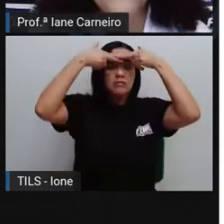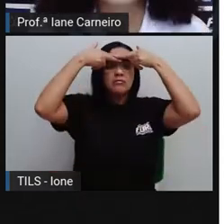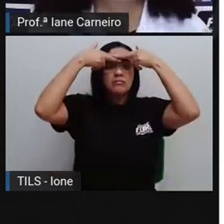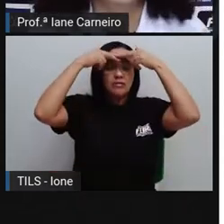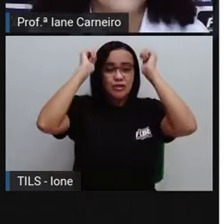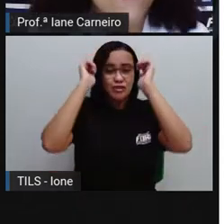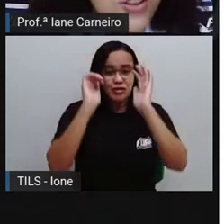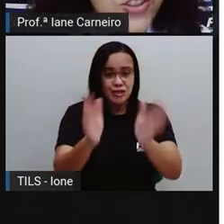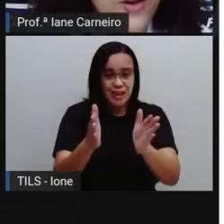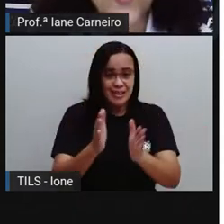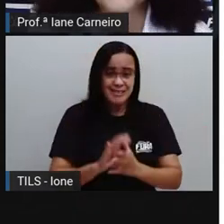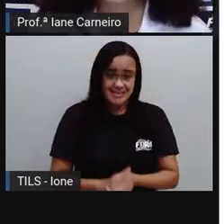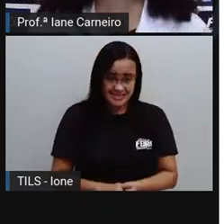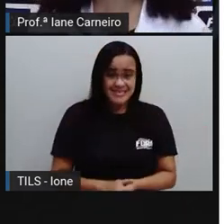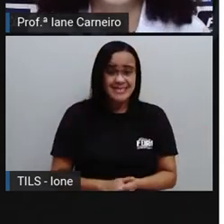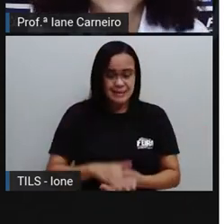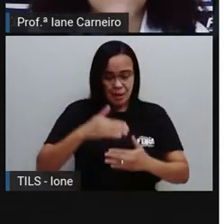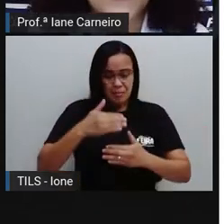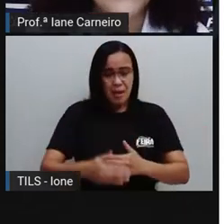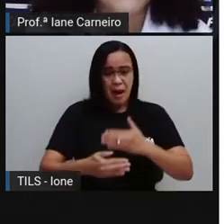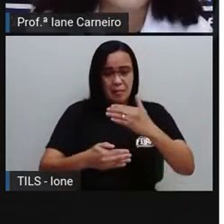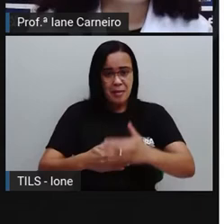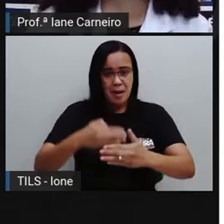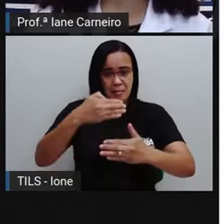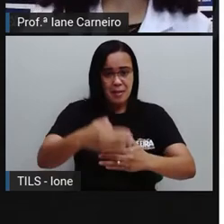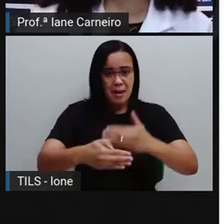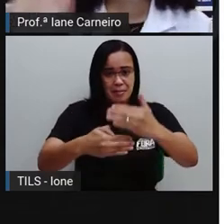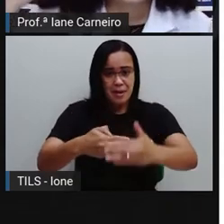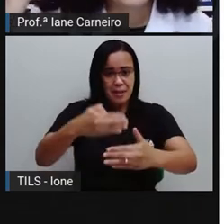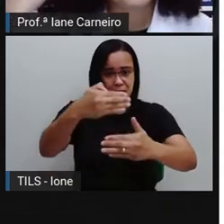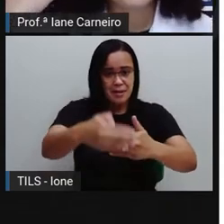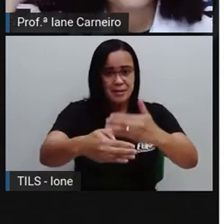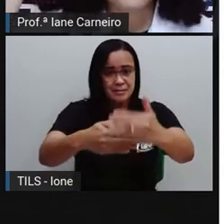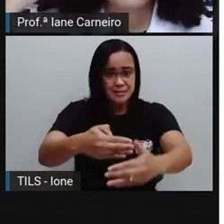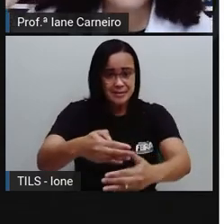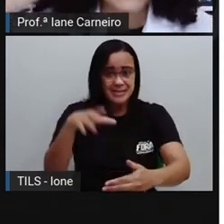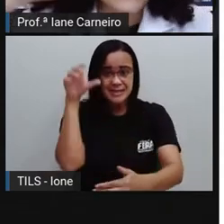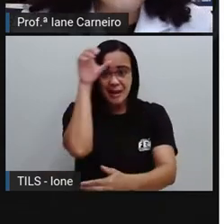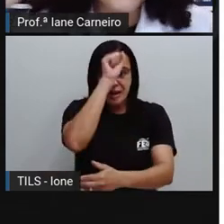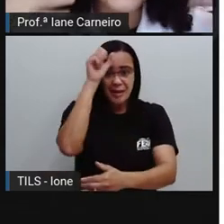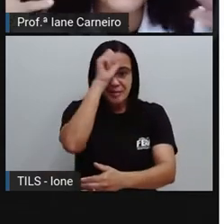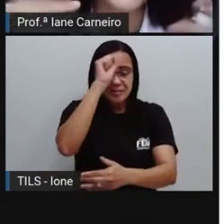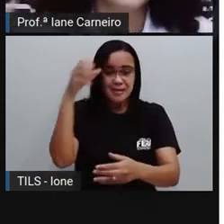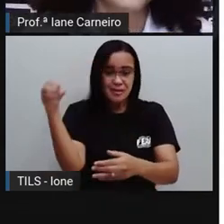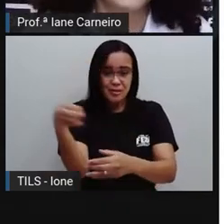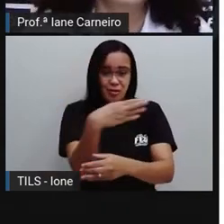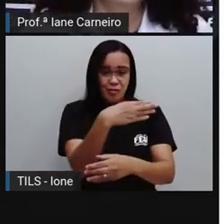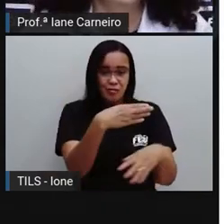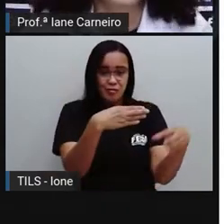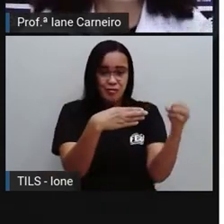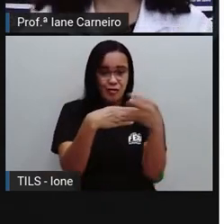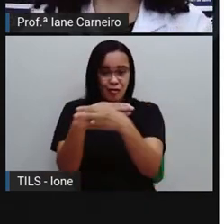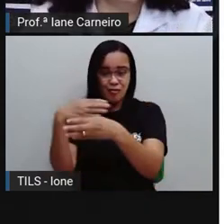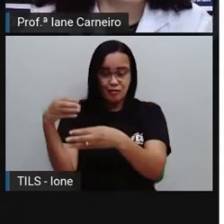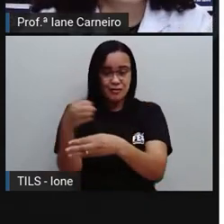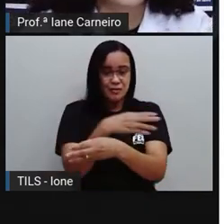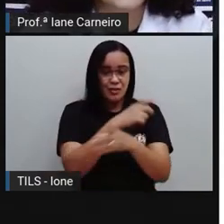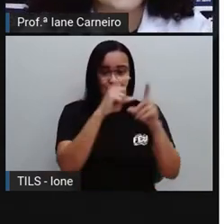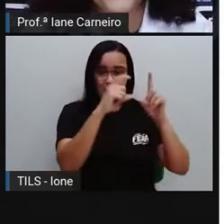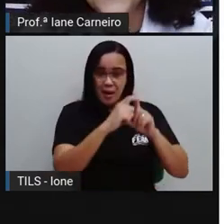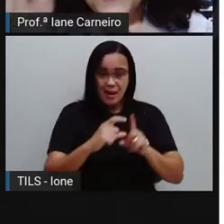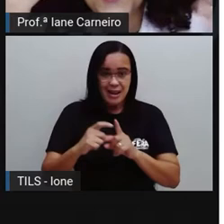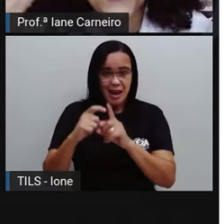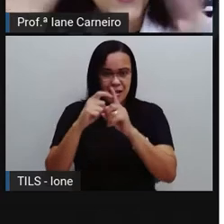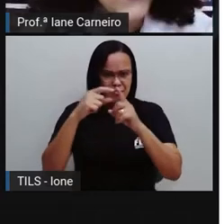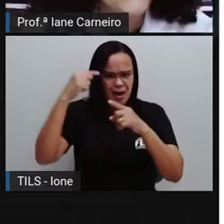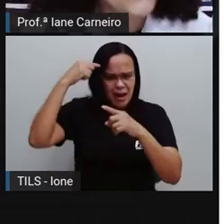novas palavras né como se escreve para vocês irem armazenando palavras novas aí nos teremos